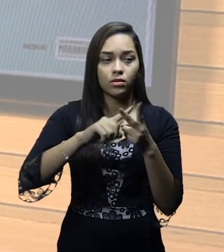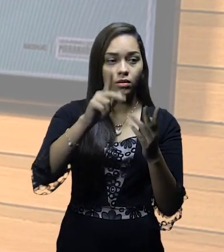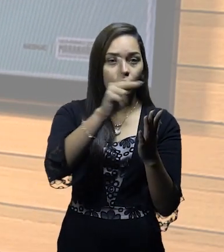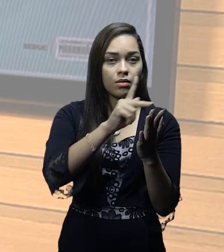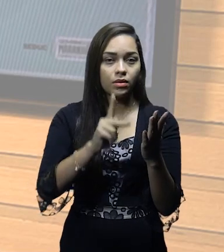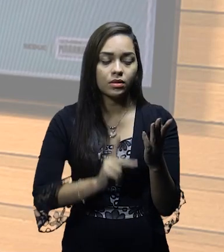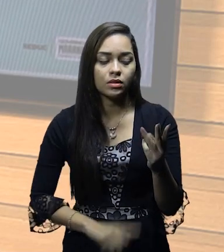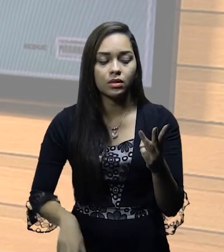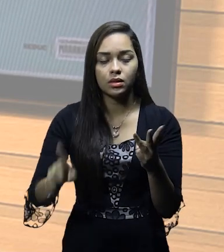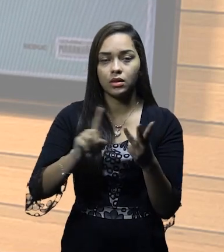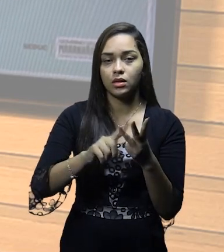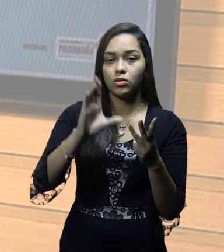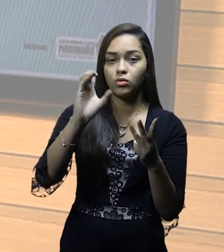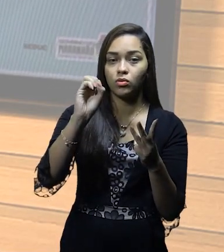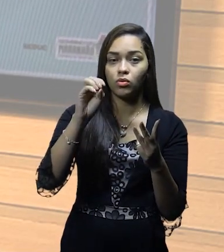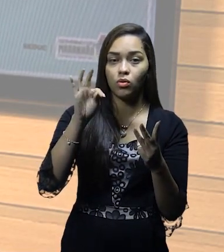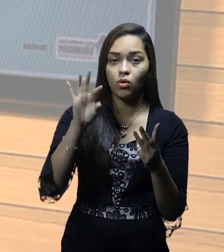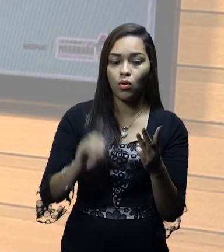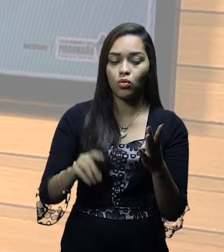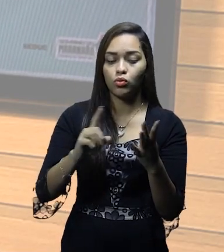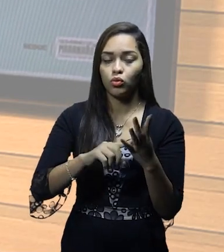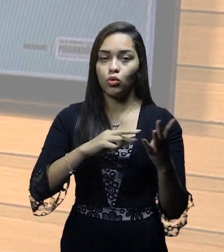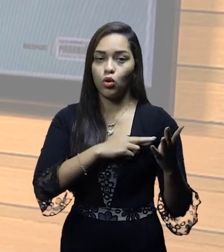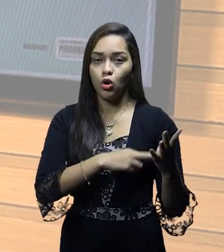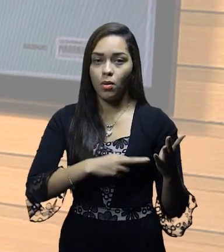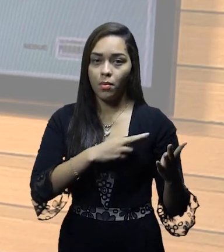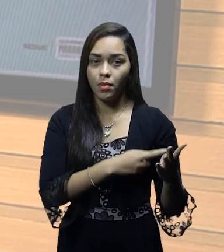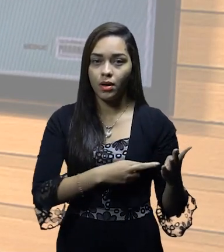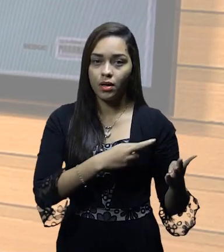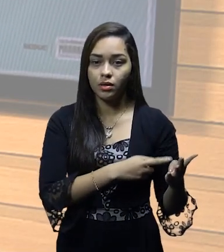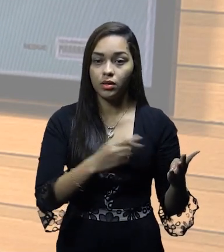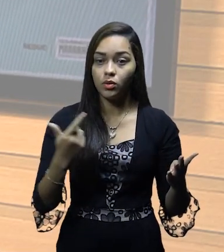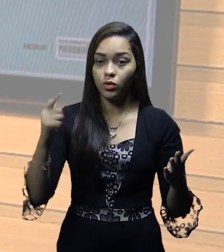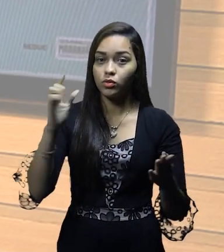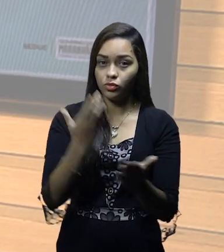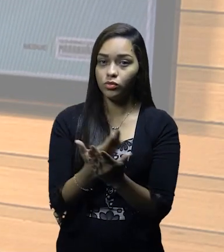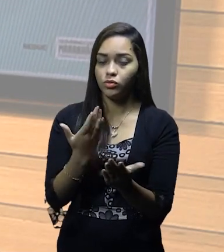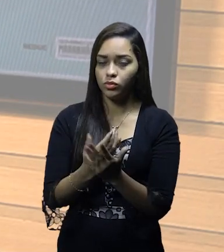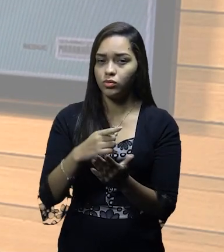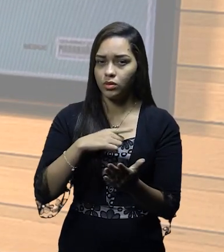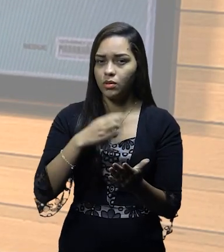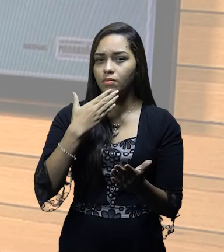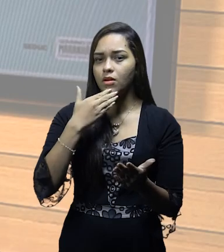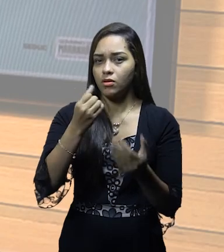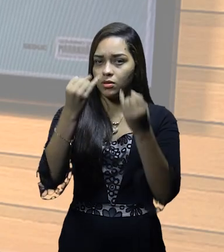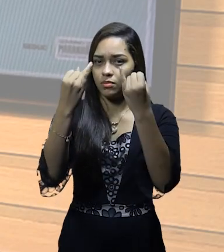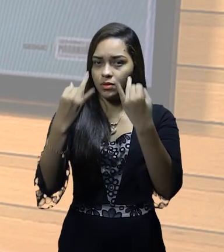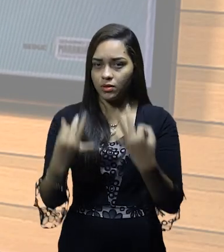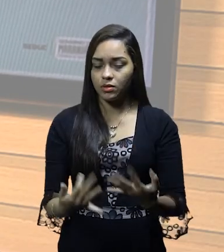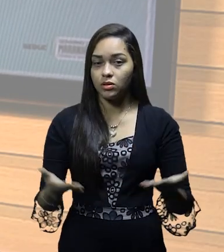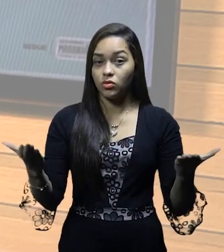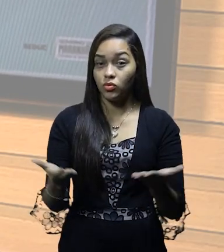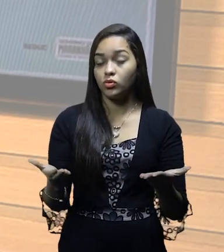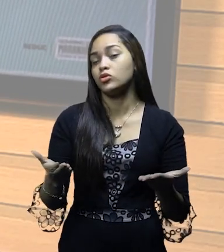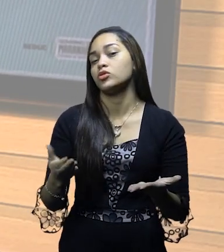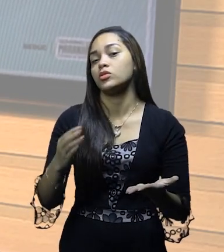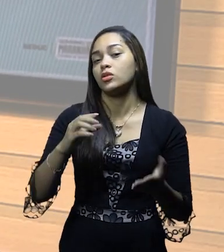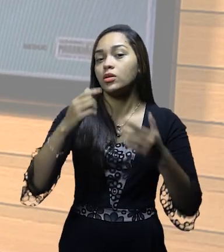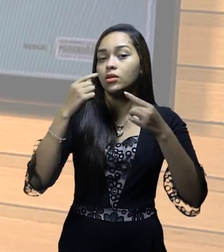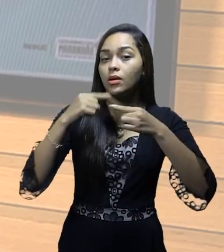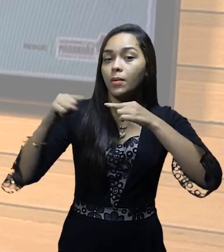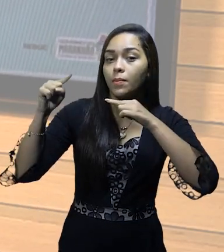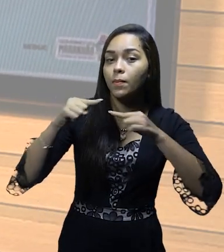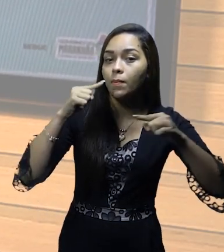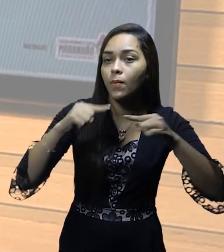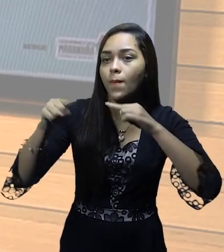na arte, na poesia, no conto, no romance, que nós vamos ver em outra aula, nos